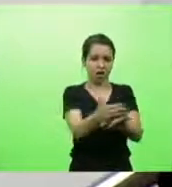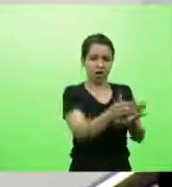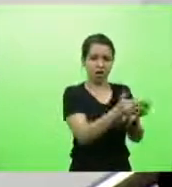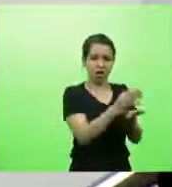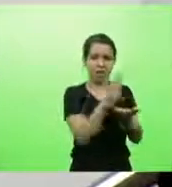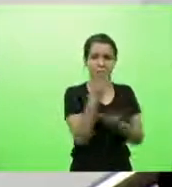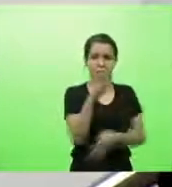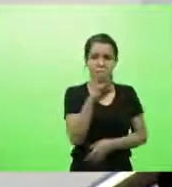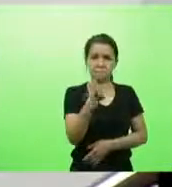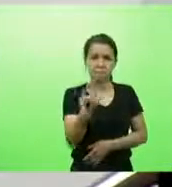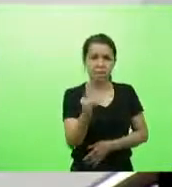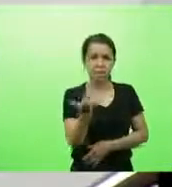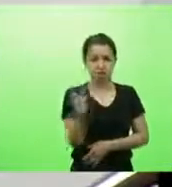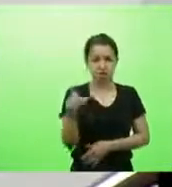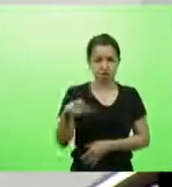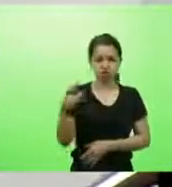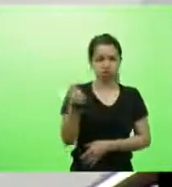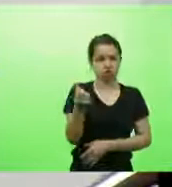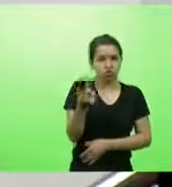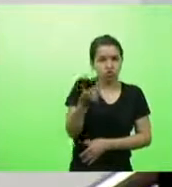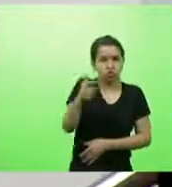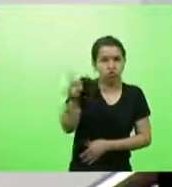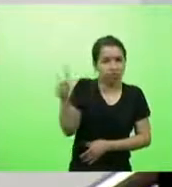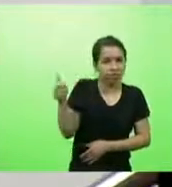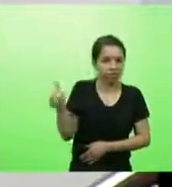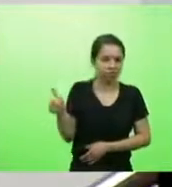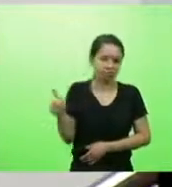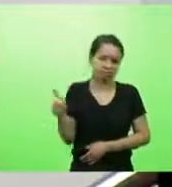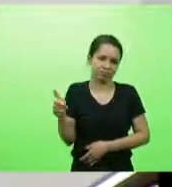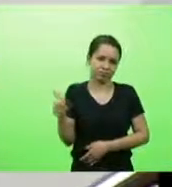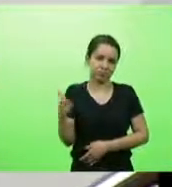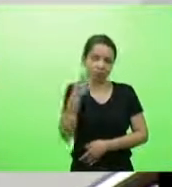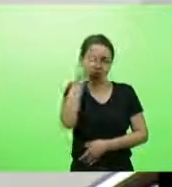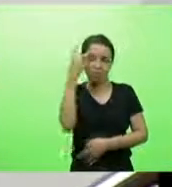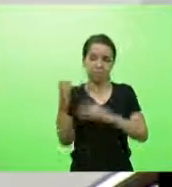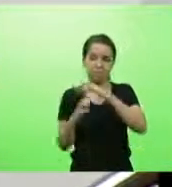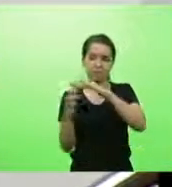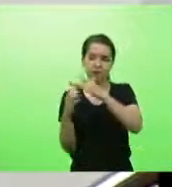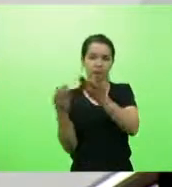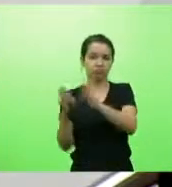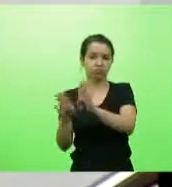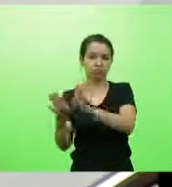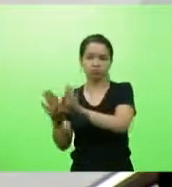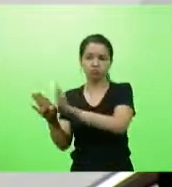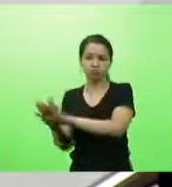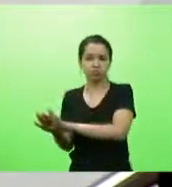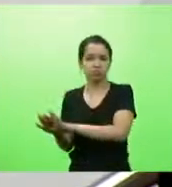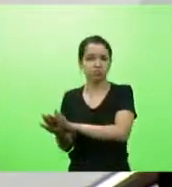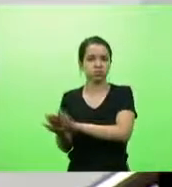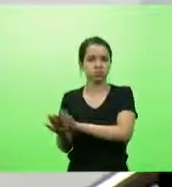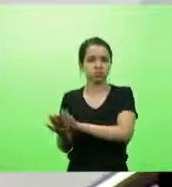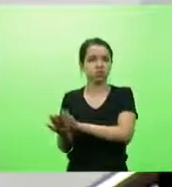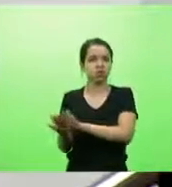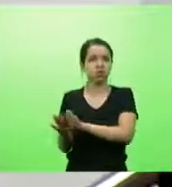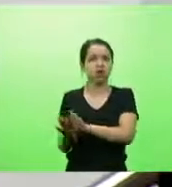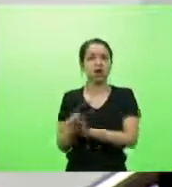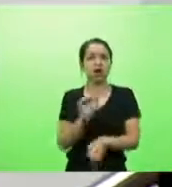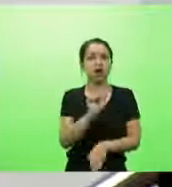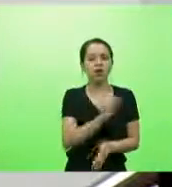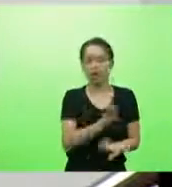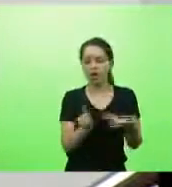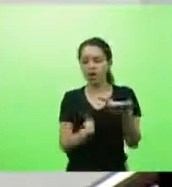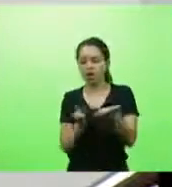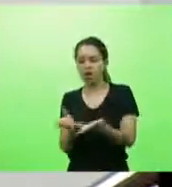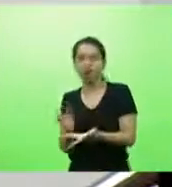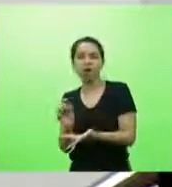crédito para quem está fechando as portas na rua. Quem serve a quem? Quem serve a quem?